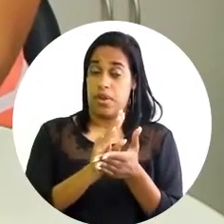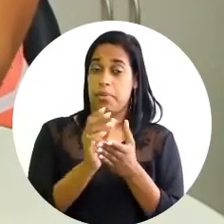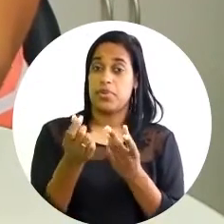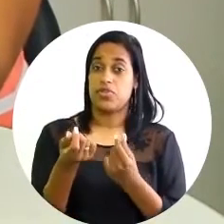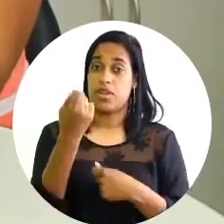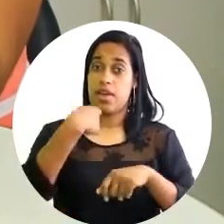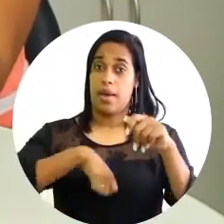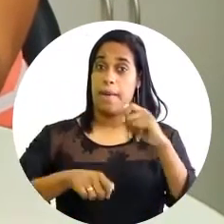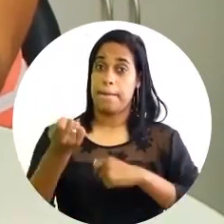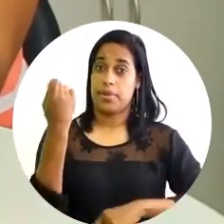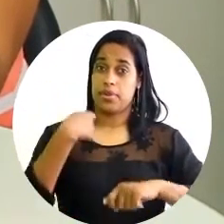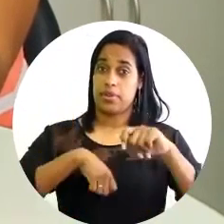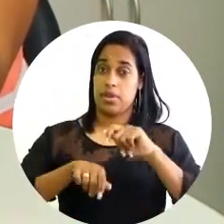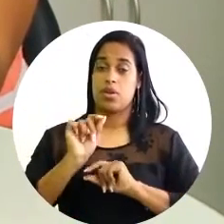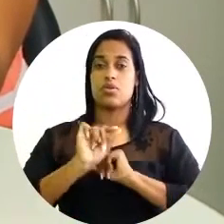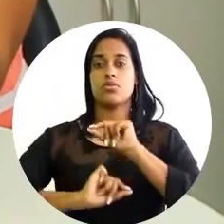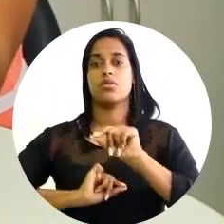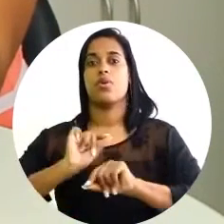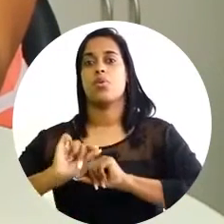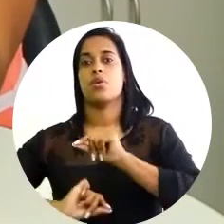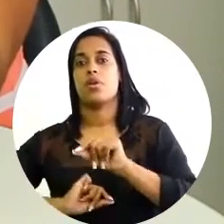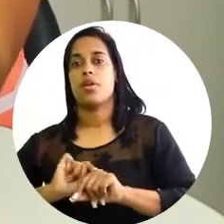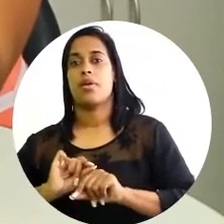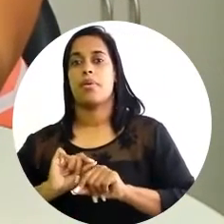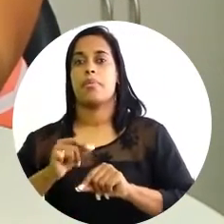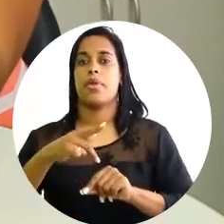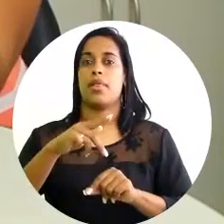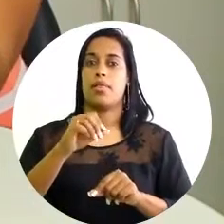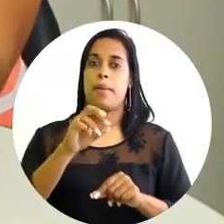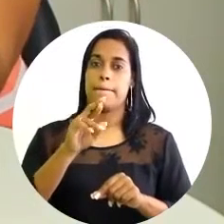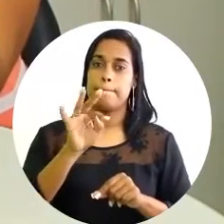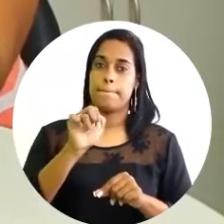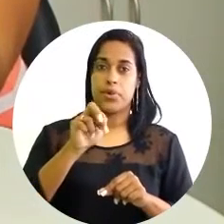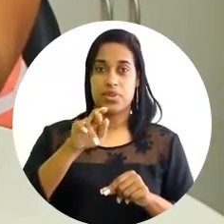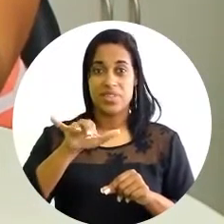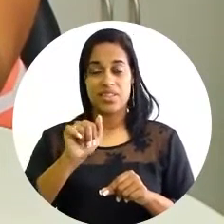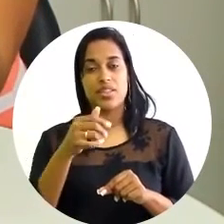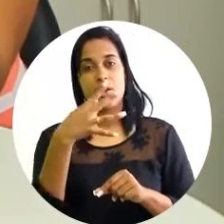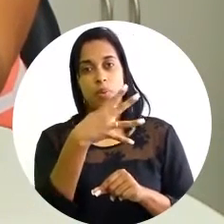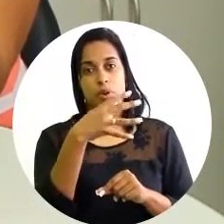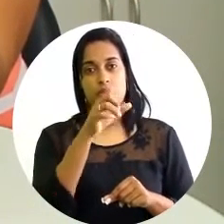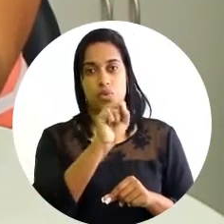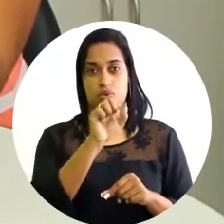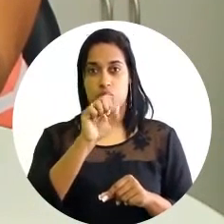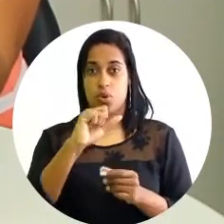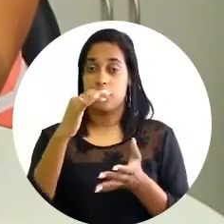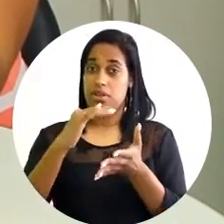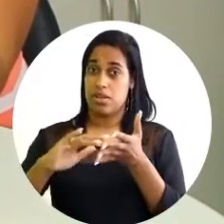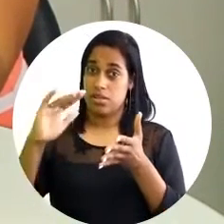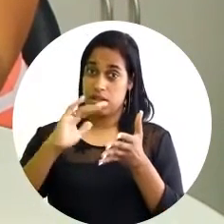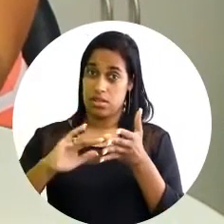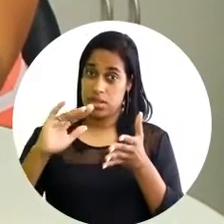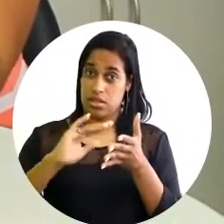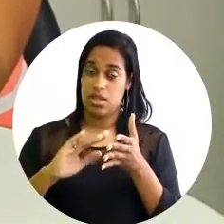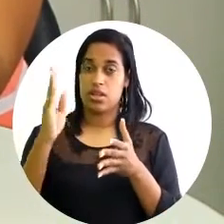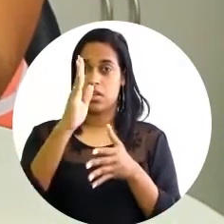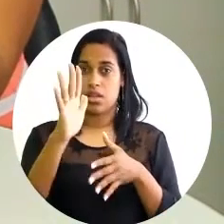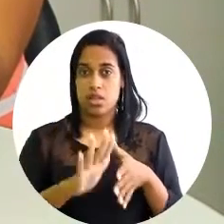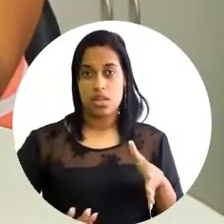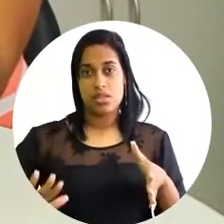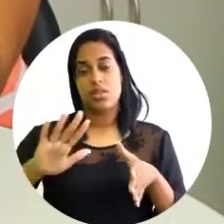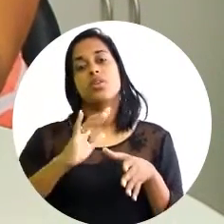de capital, que são aqueles recursos pela portaria 488 da Secretaria do